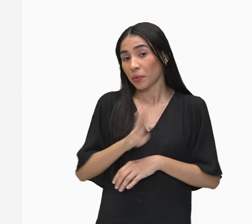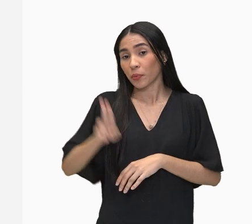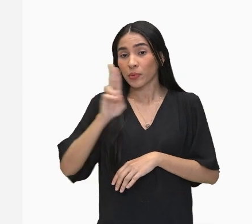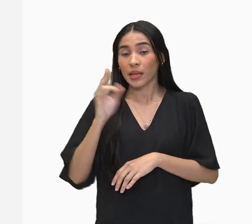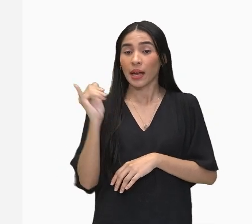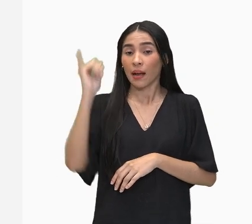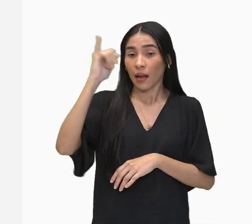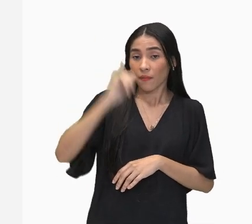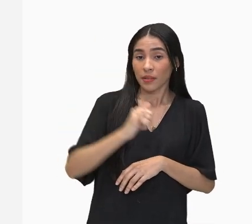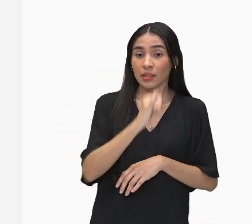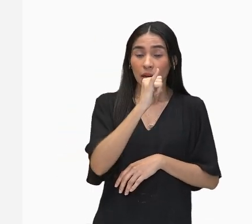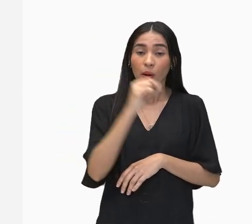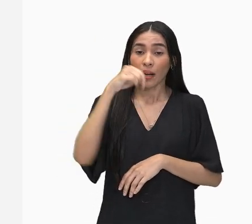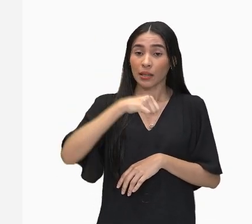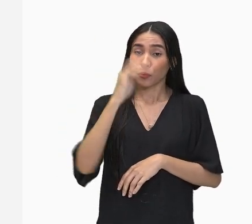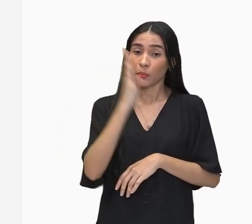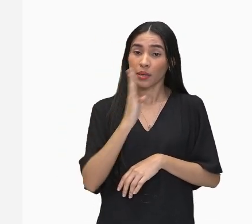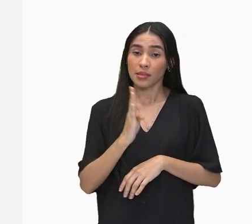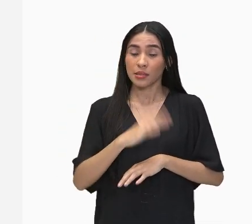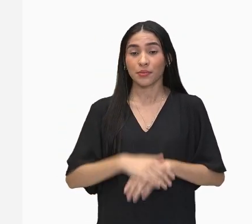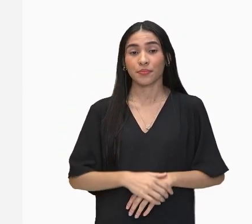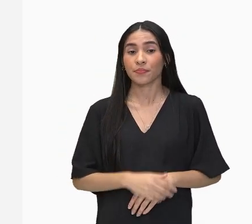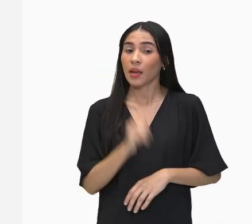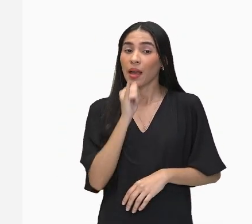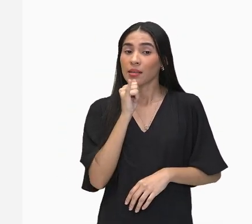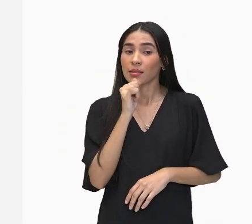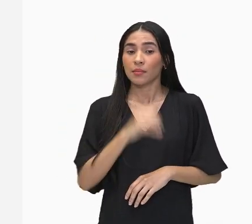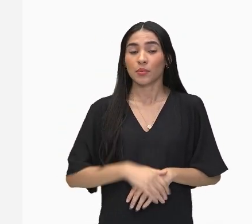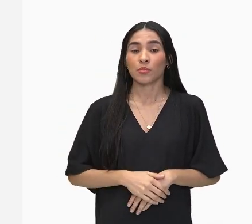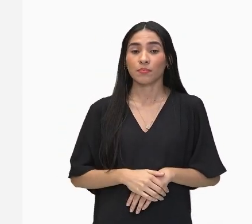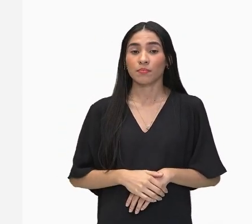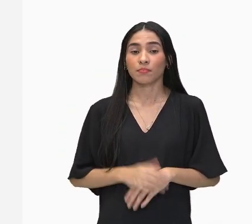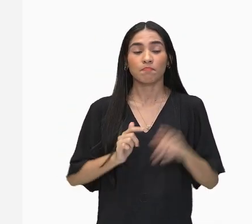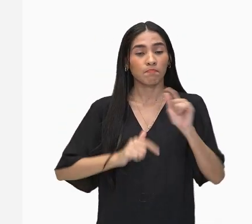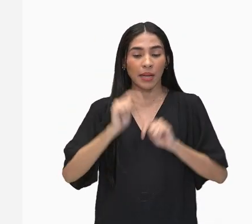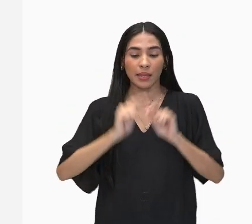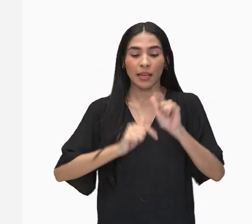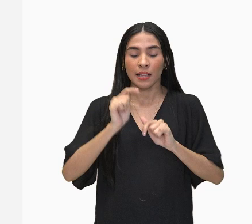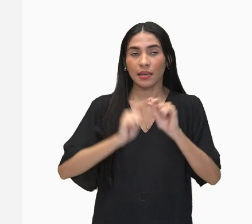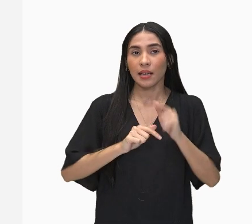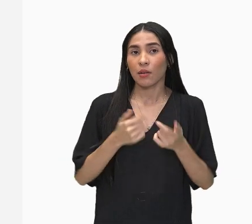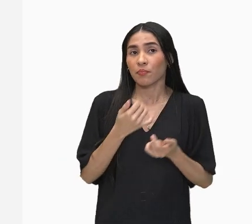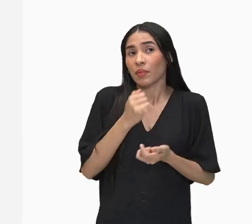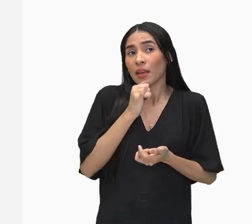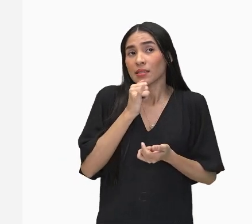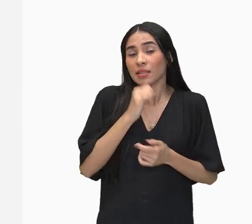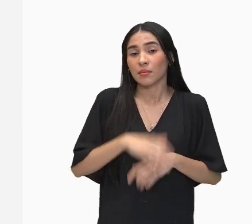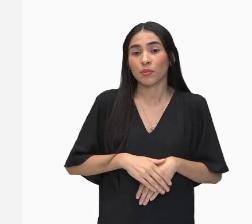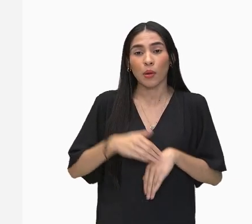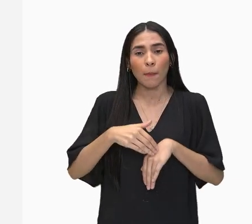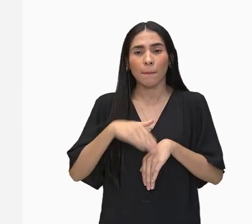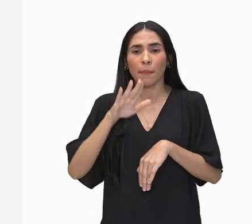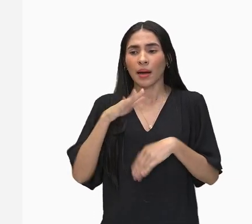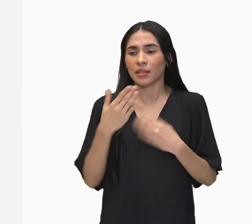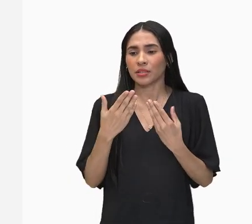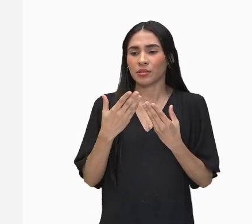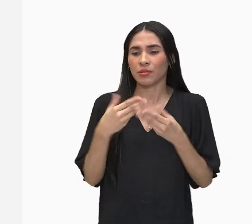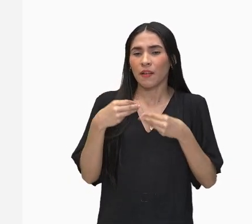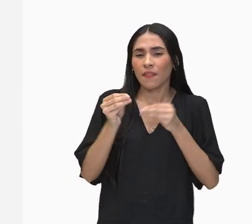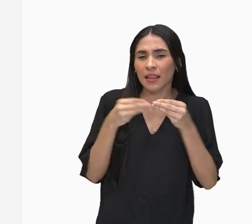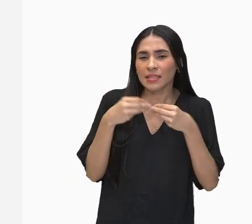transporte aéreo no Brasil no transporte de mercadorias, digamos que mais frágeis,